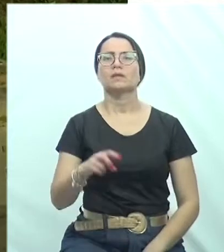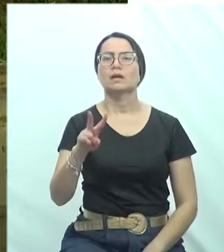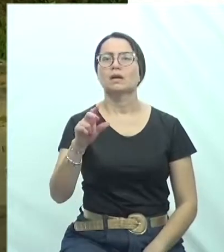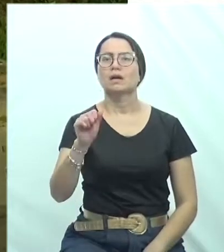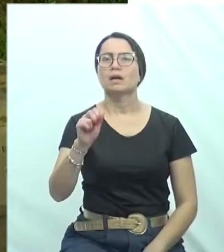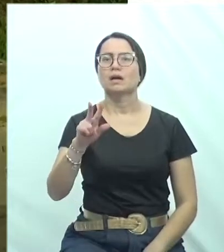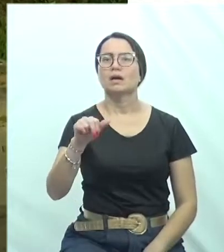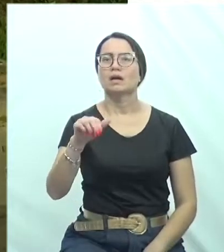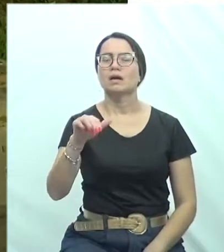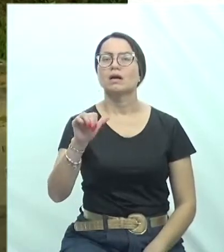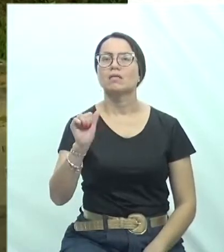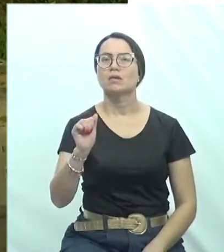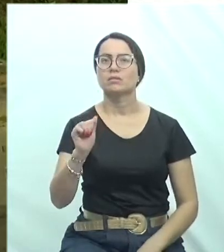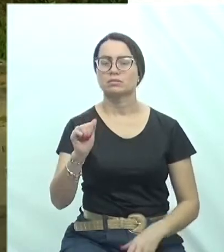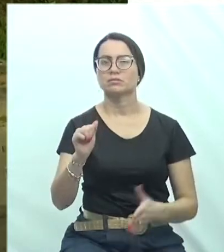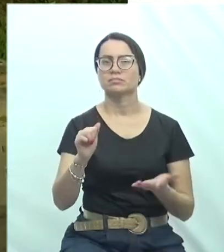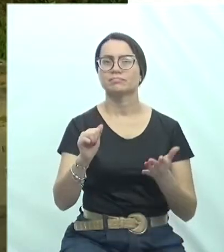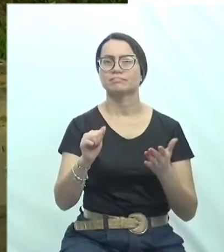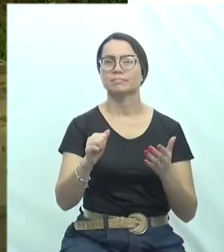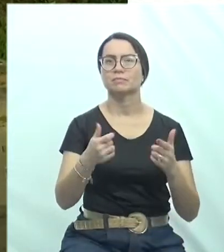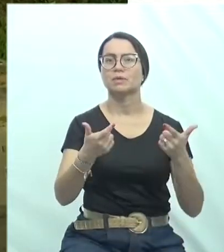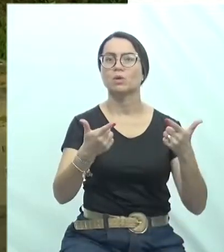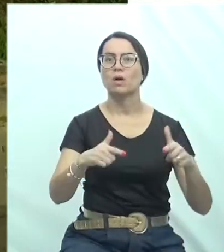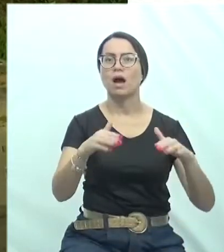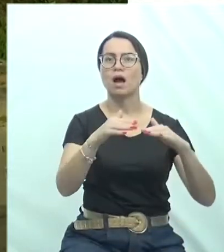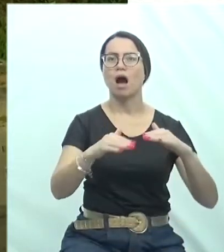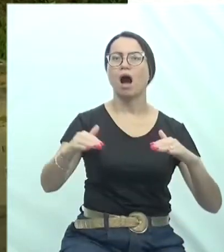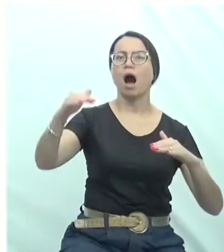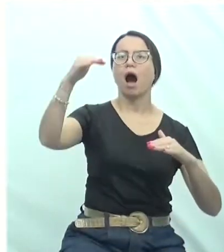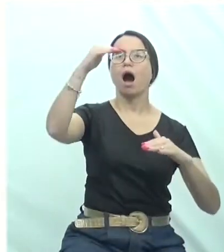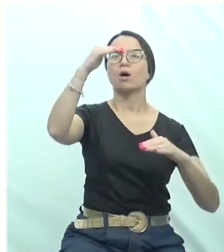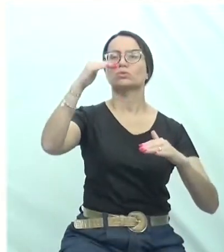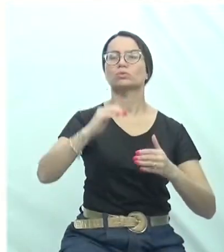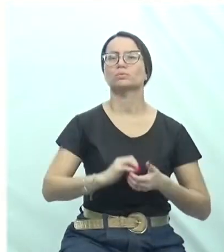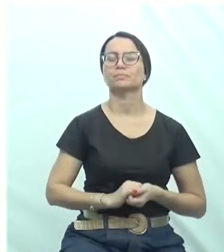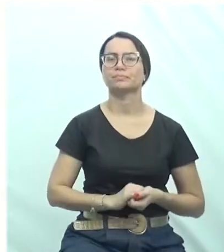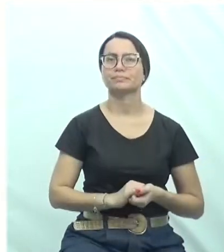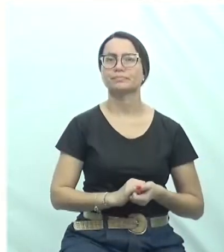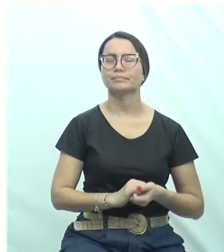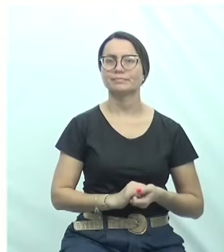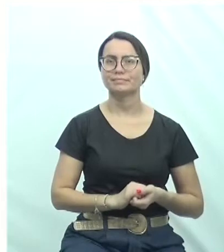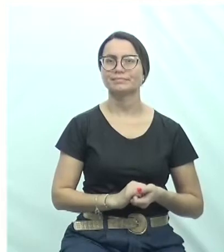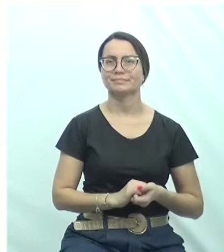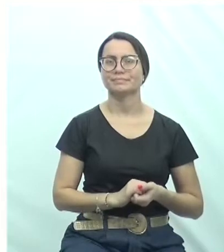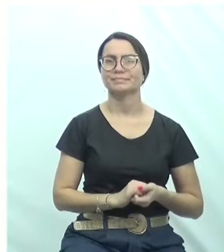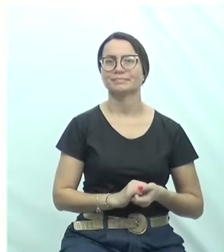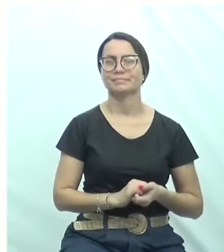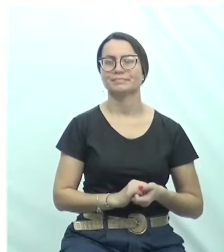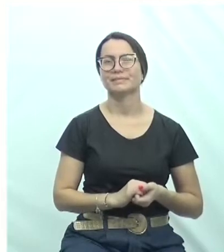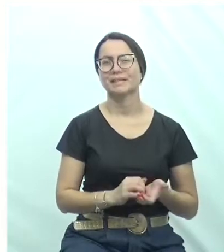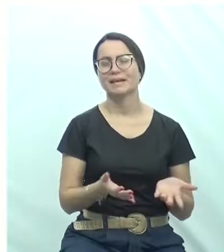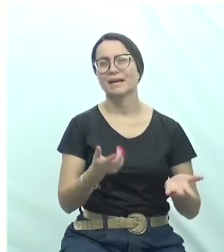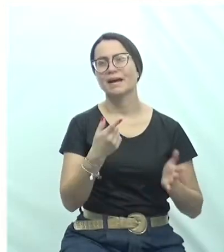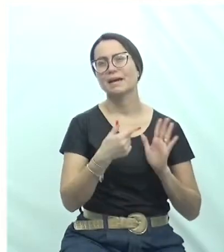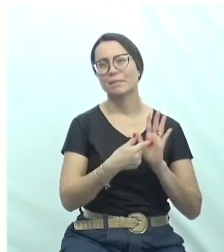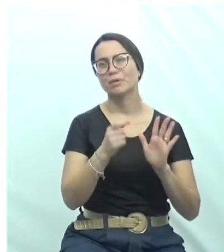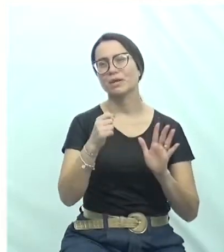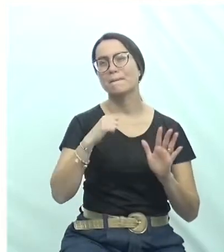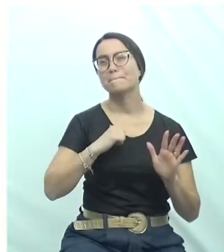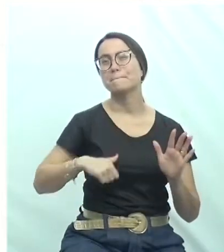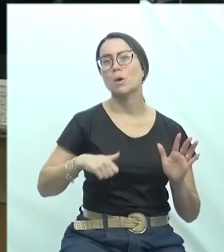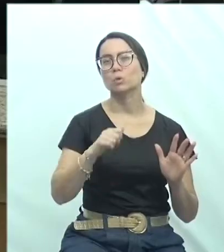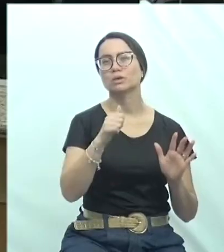em locais elevados, né? Mais elevados, que é onde cria aquela, a gente chama de bolsa de ar, tá? E isso compromete